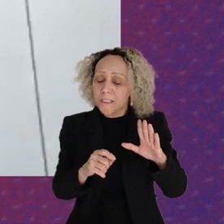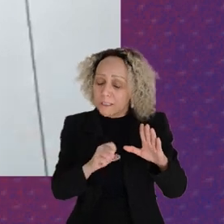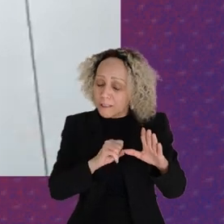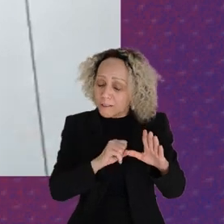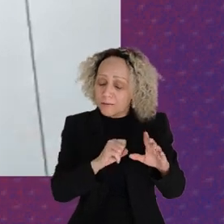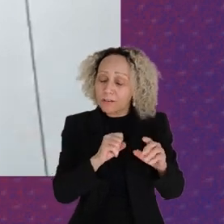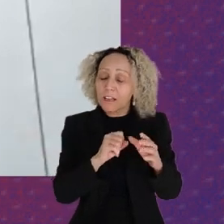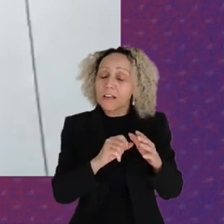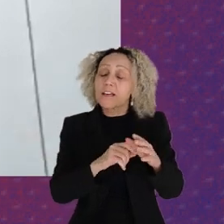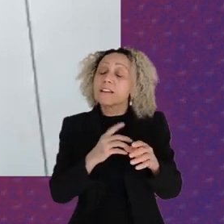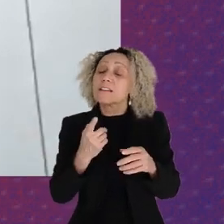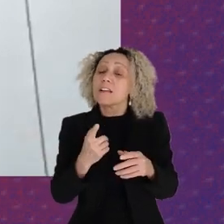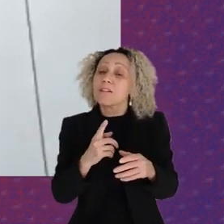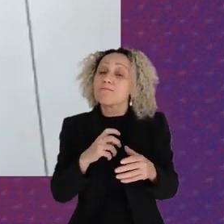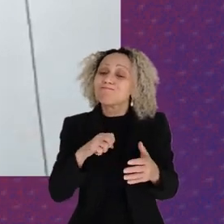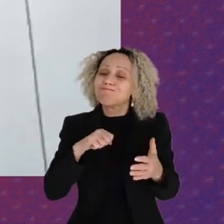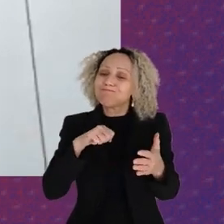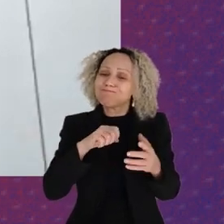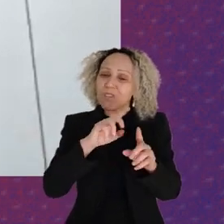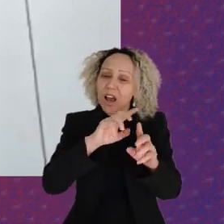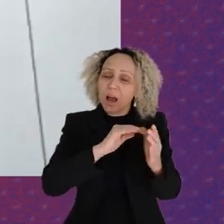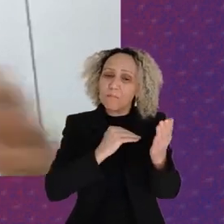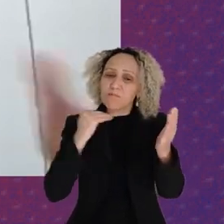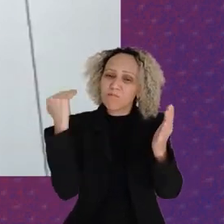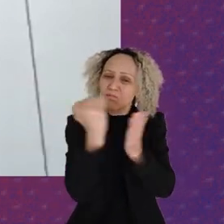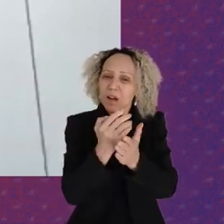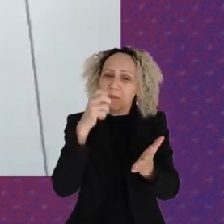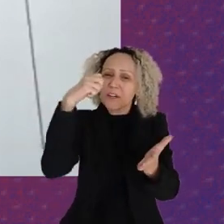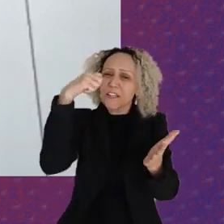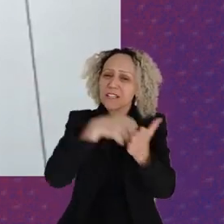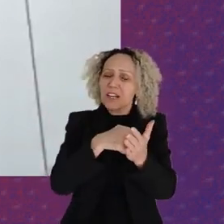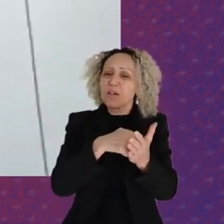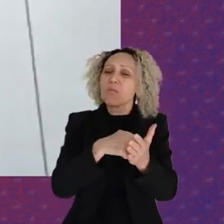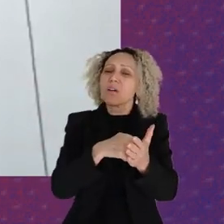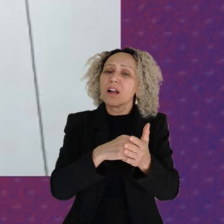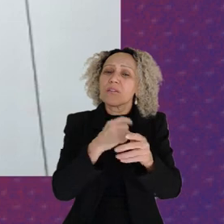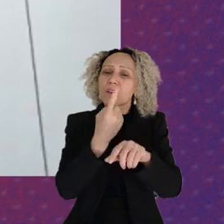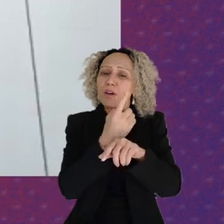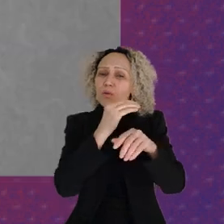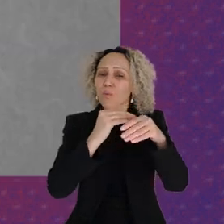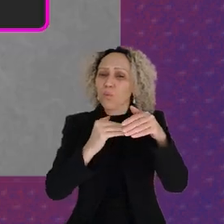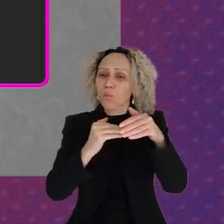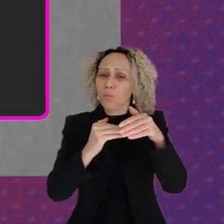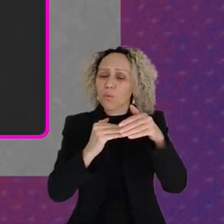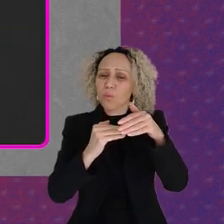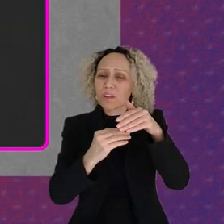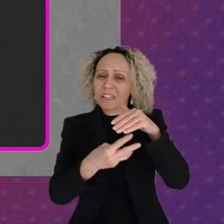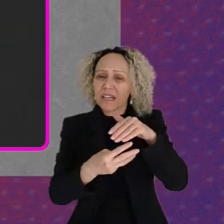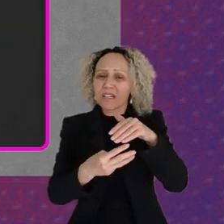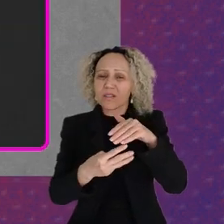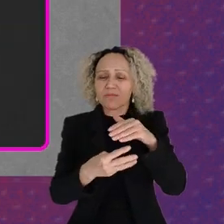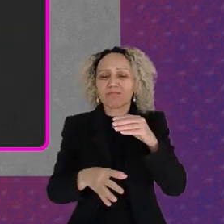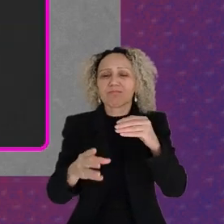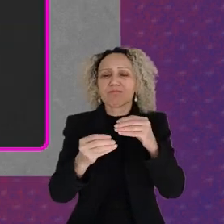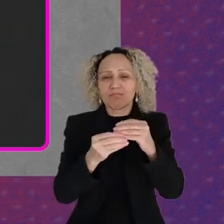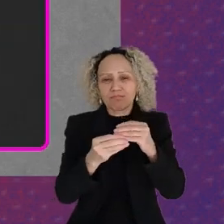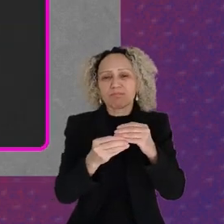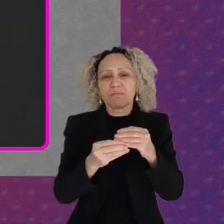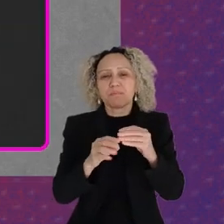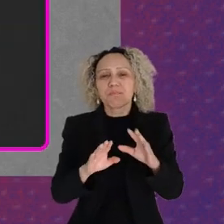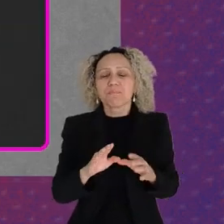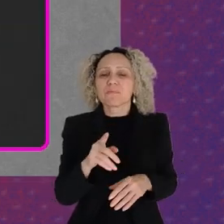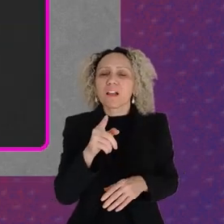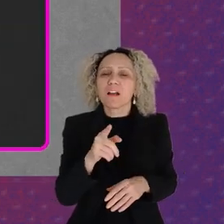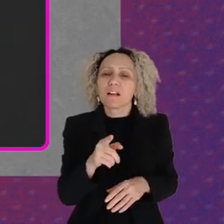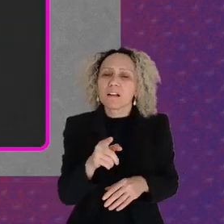política atinge esse grupo de mulheres. Então, a lei diz Constitui igualmente atos de